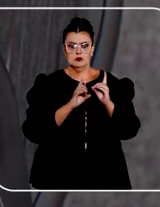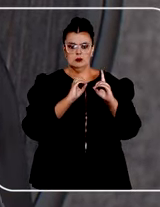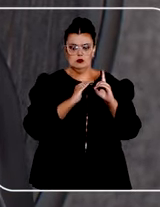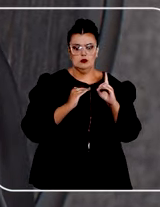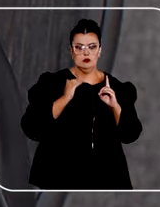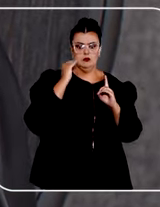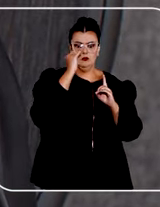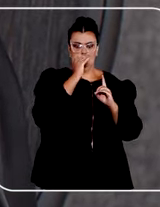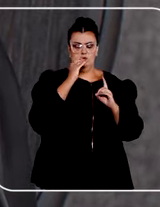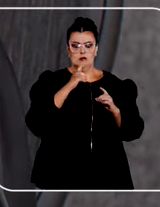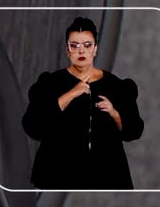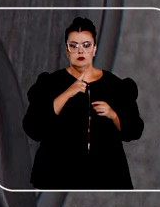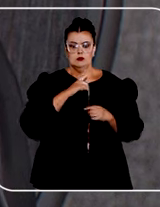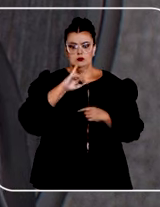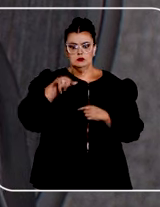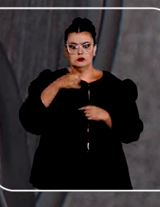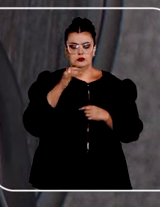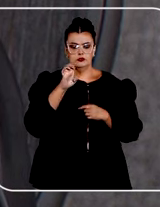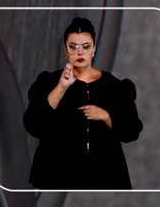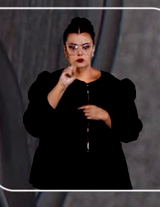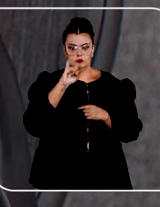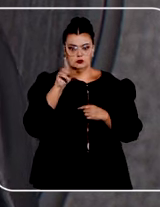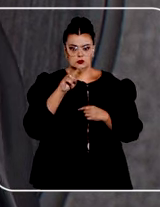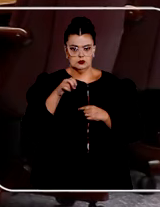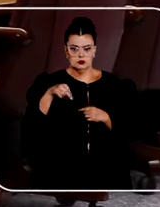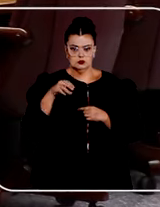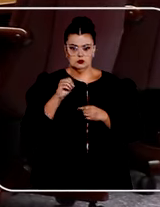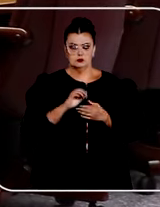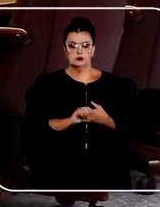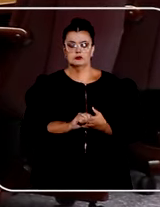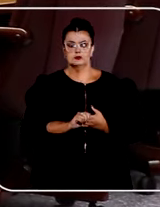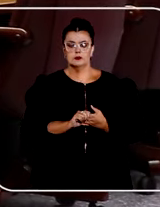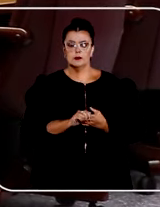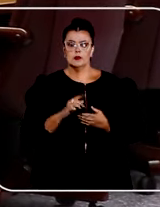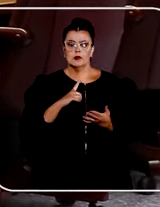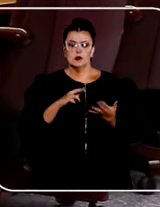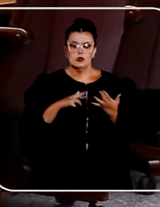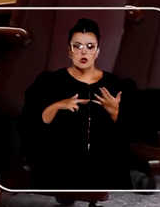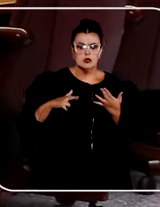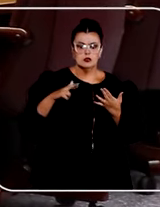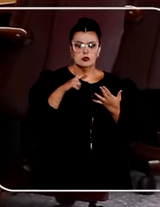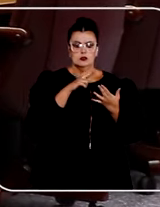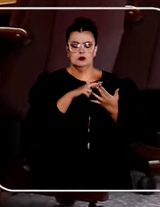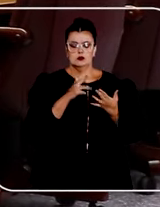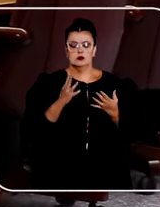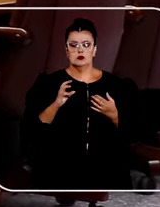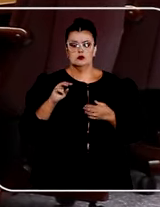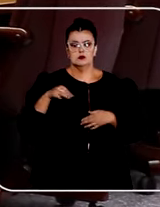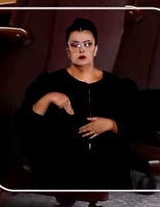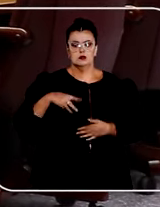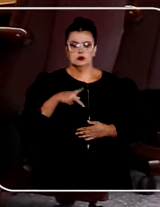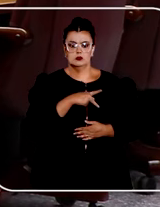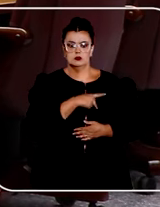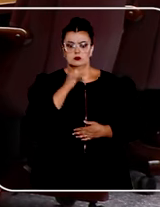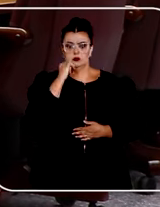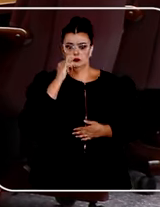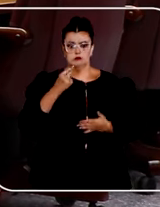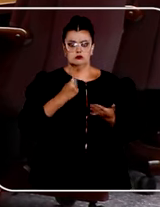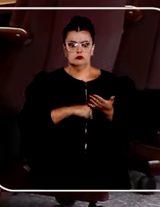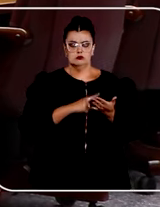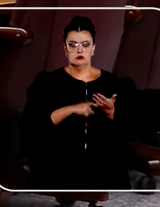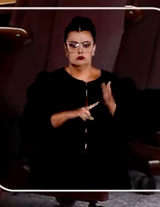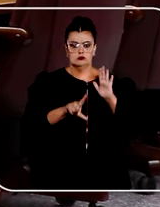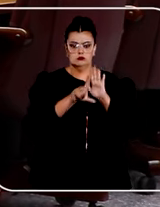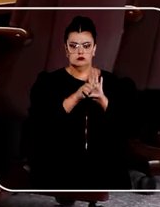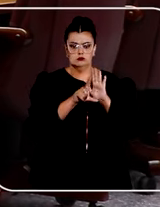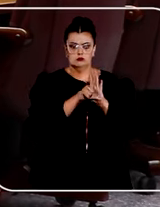desembargador convocado Jesuino rissato em um dos recursos o Ministério Público sustentou que para o cumprimento do que